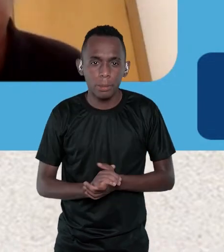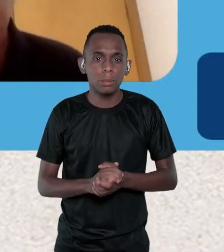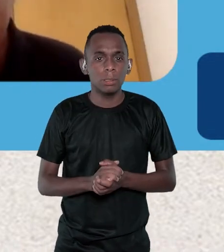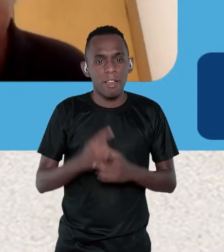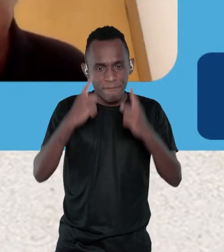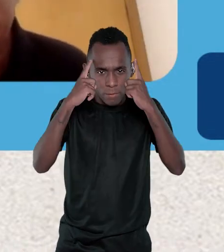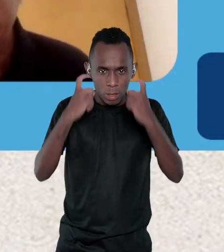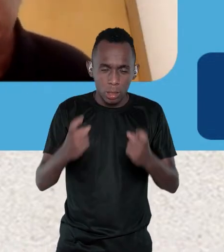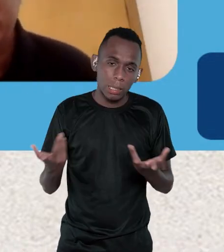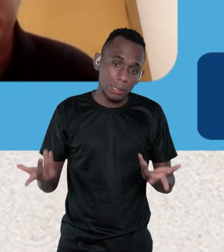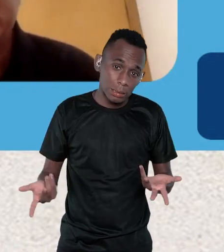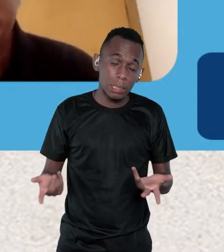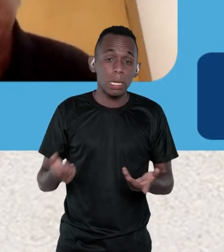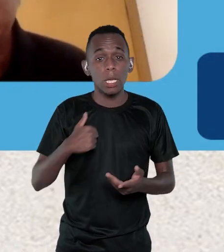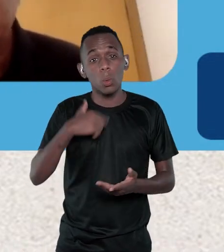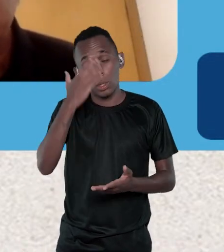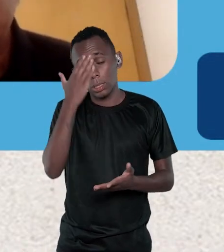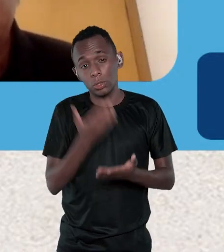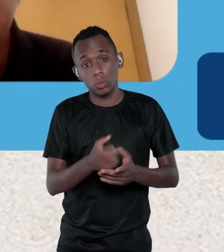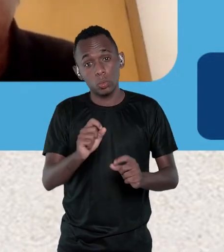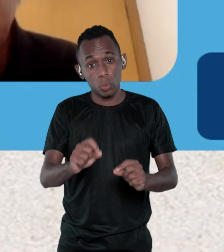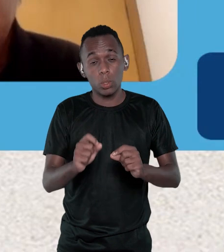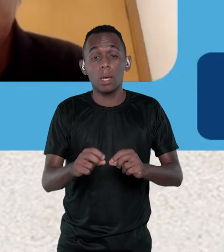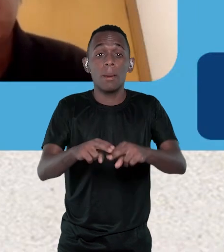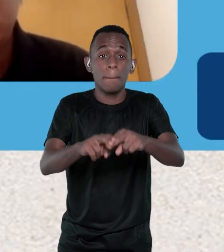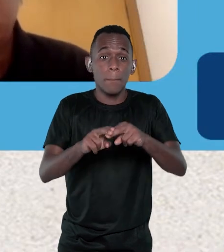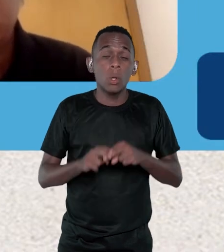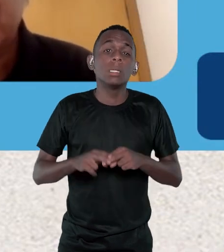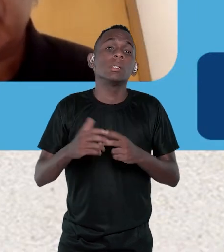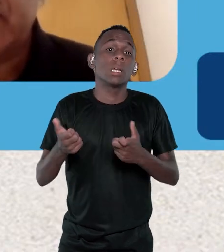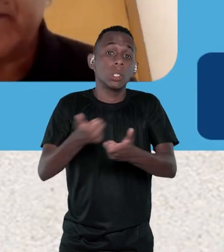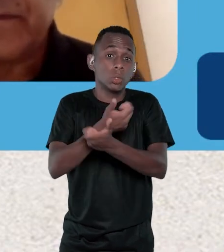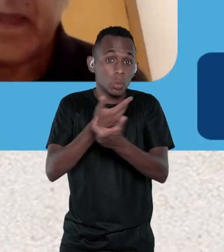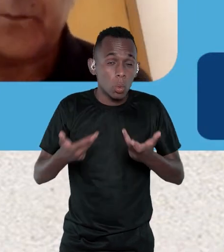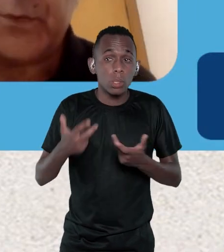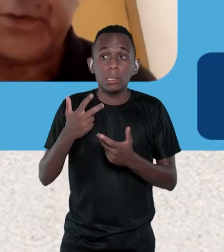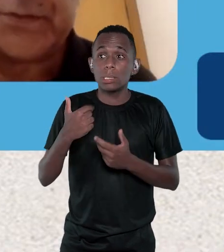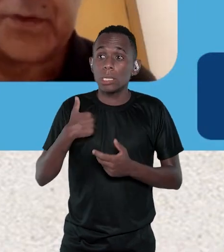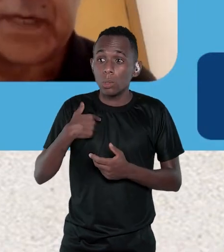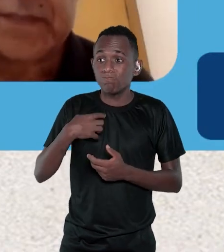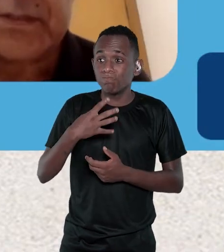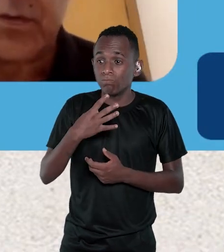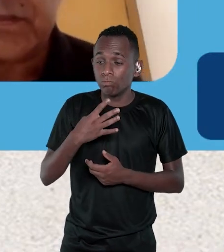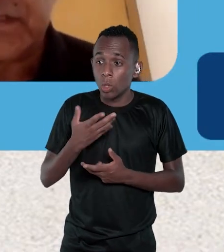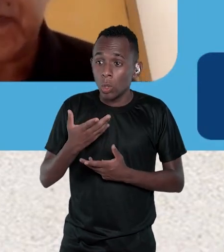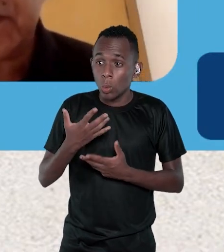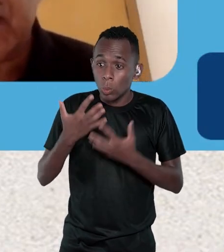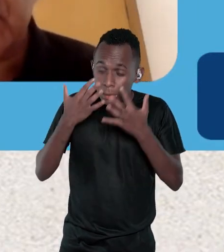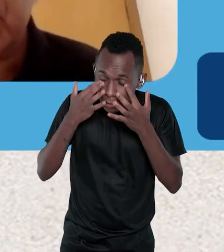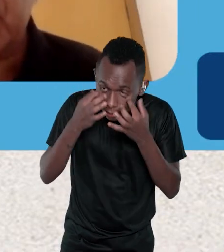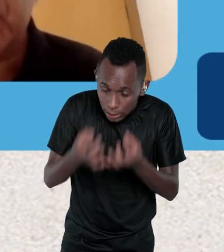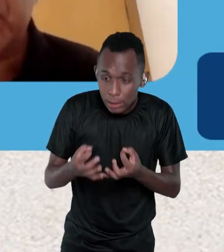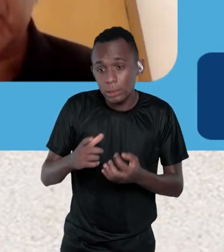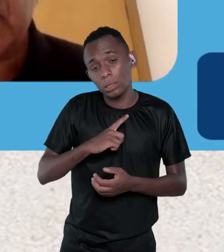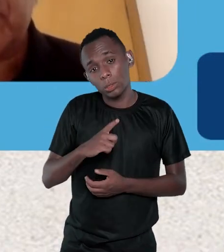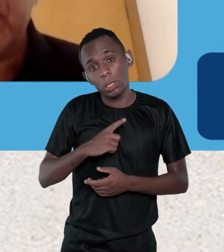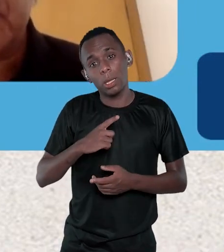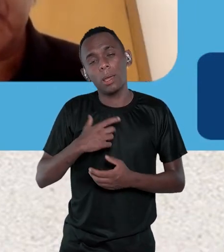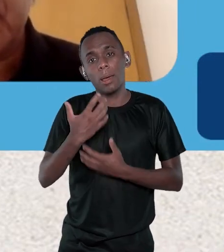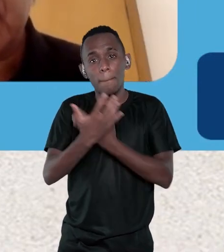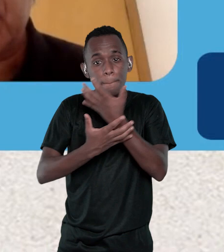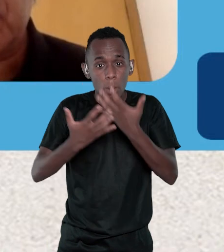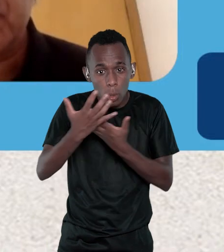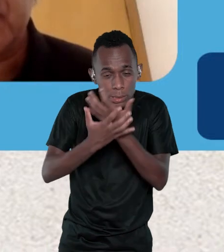Uma sociedade, as influências todas. Eu acho que por isso que essas coisas me atraíram muito,